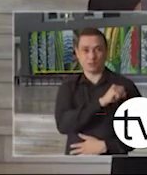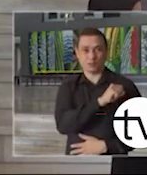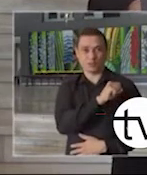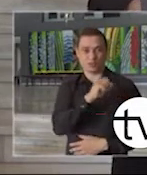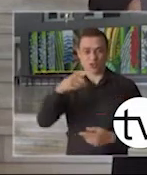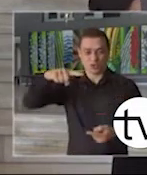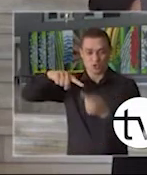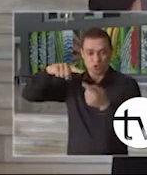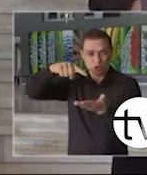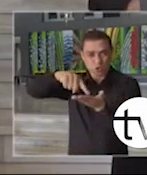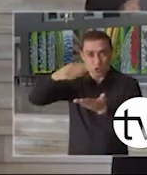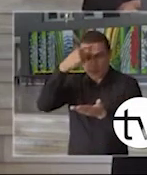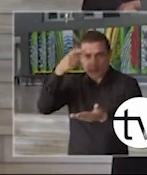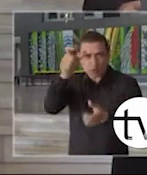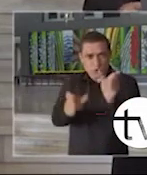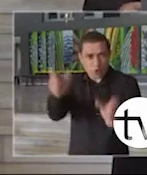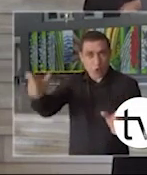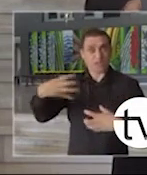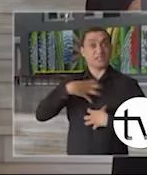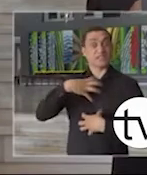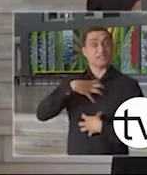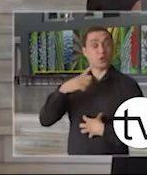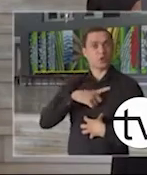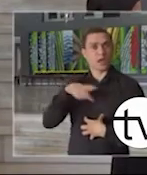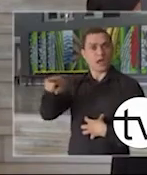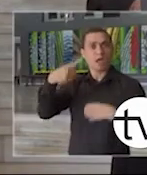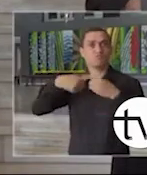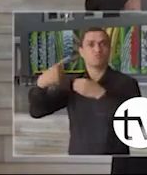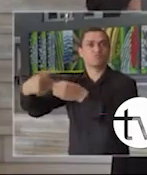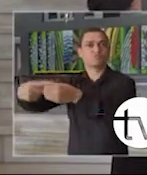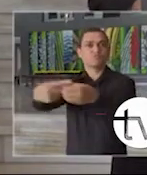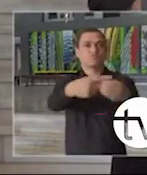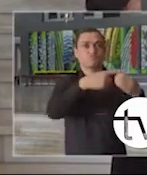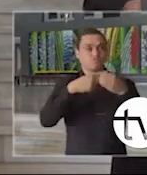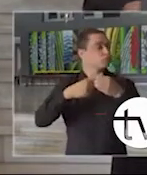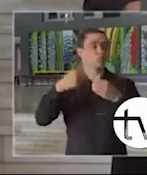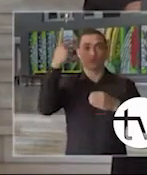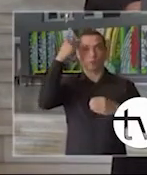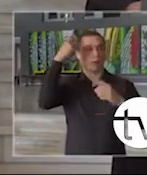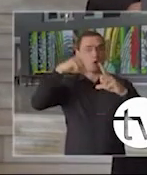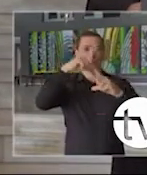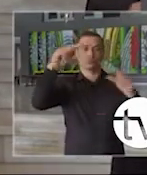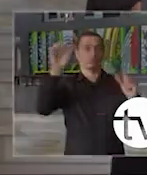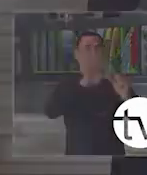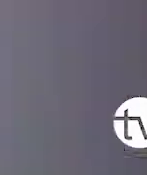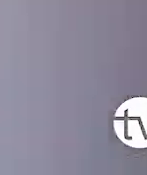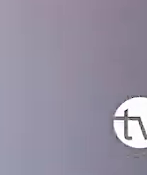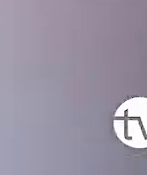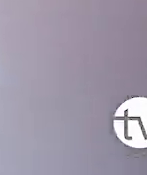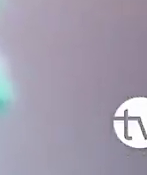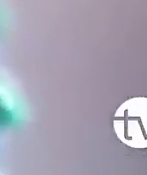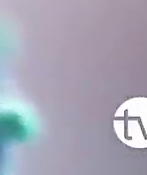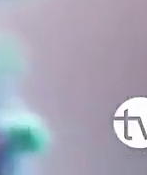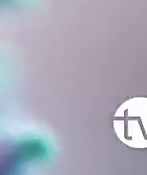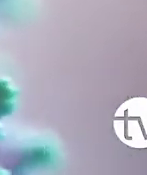sintomáticas nos municípios em todo o estado de São Paulo